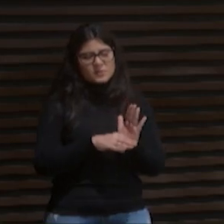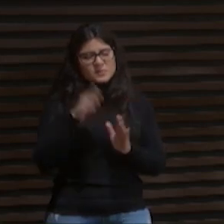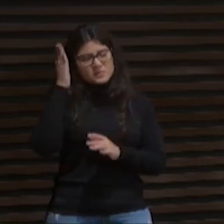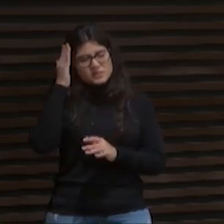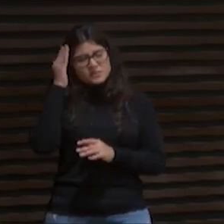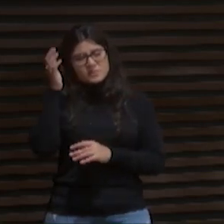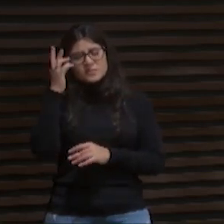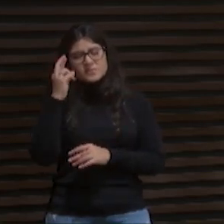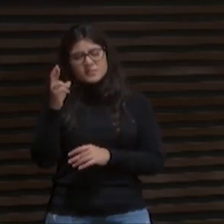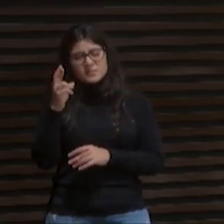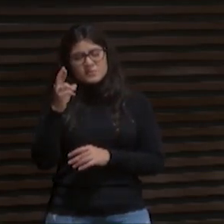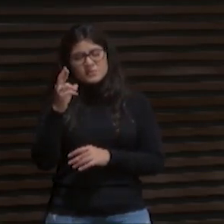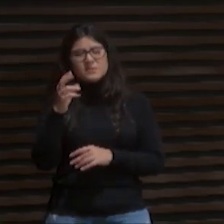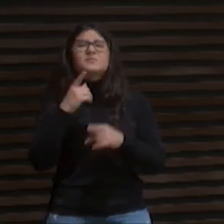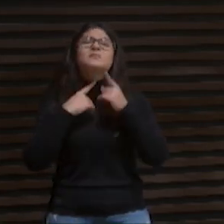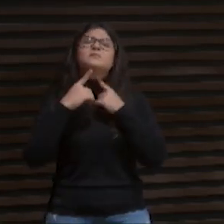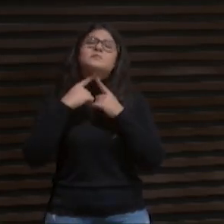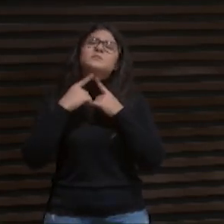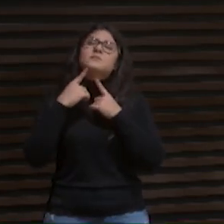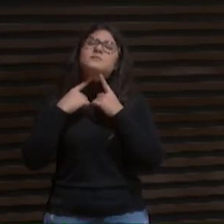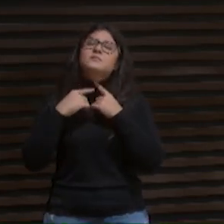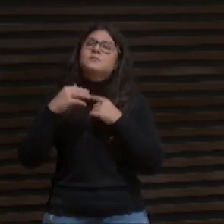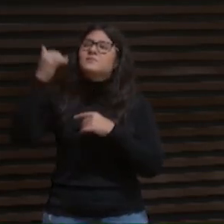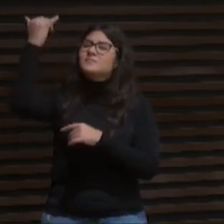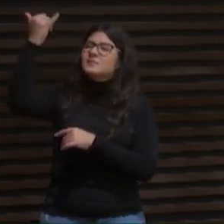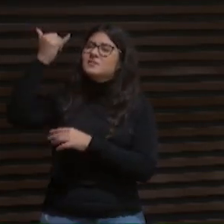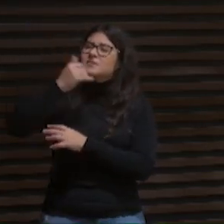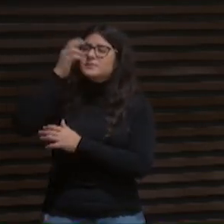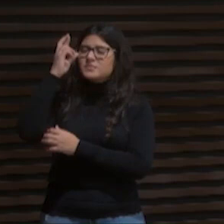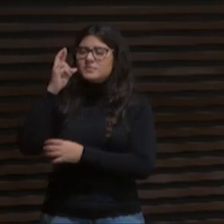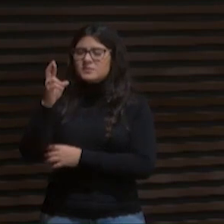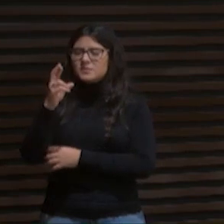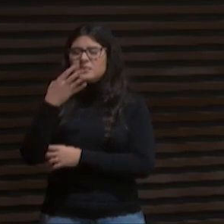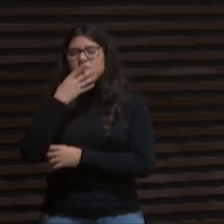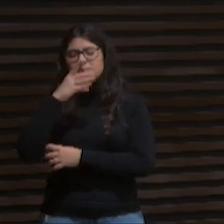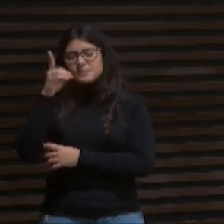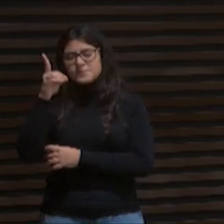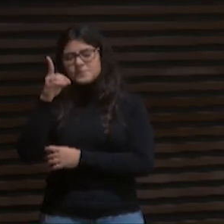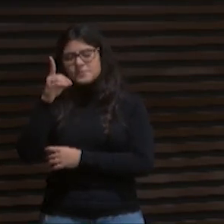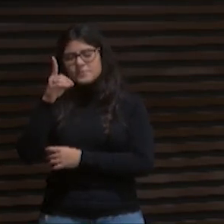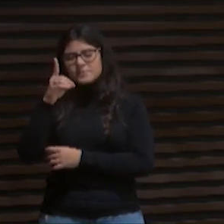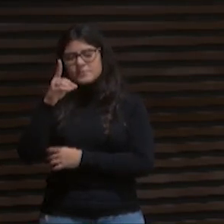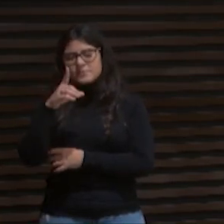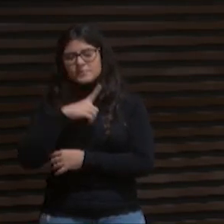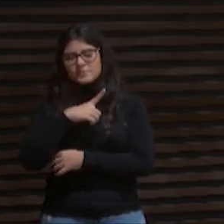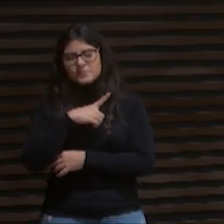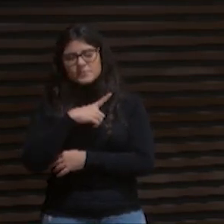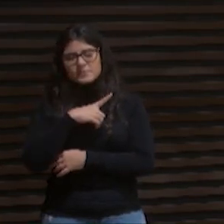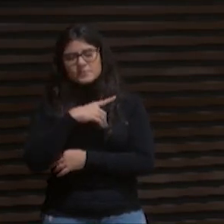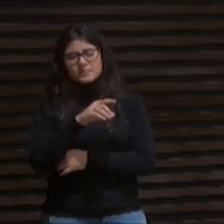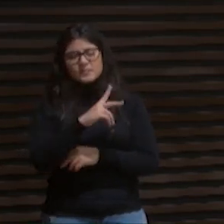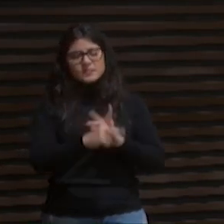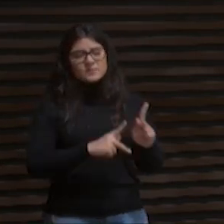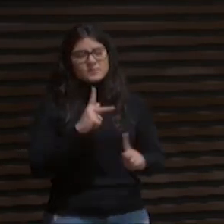que os desígnios, a vontade, vem do Senhor. Ó Pai, àqueles que